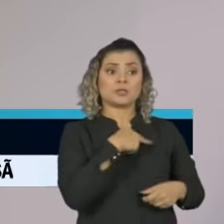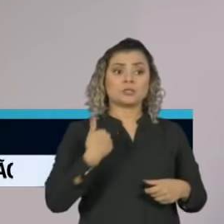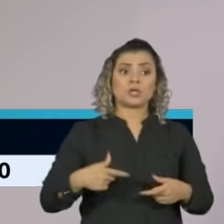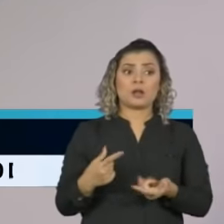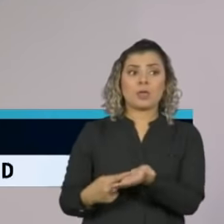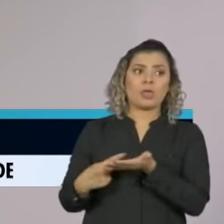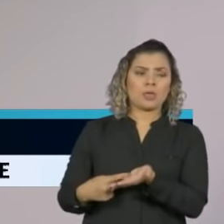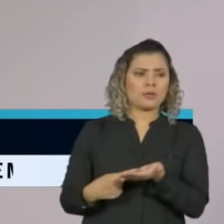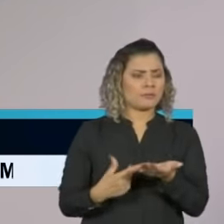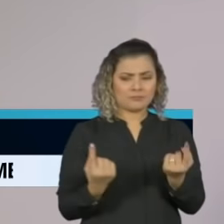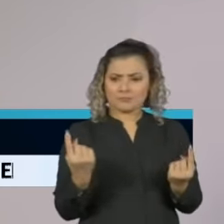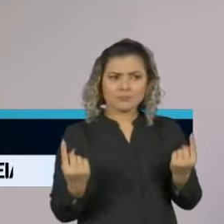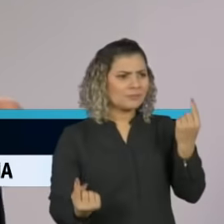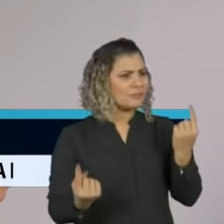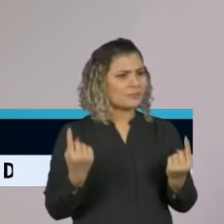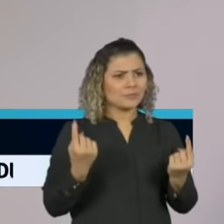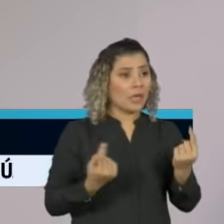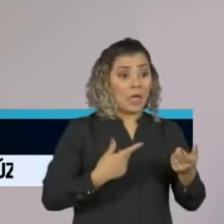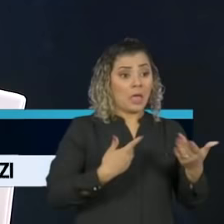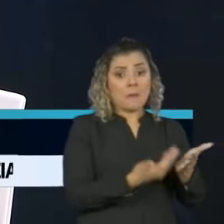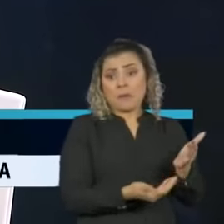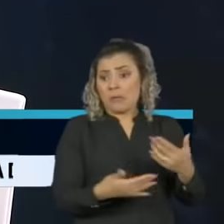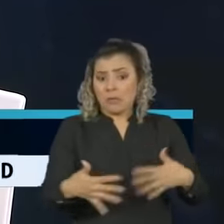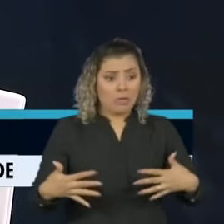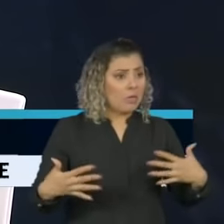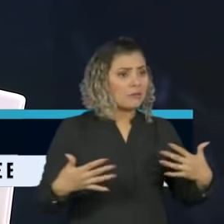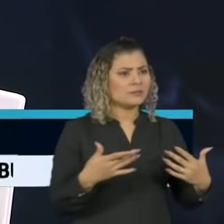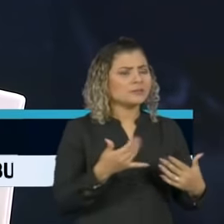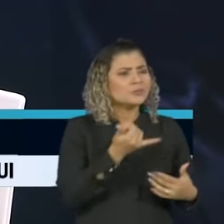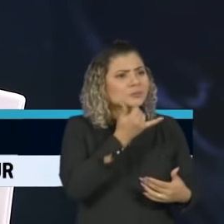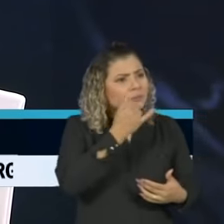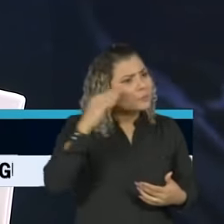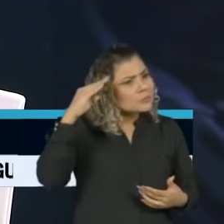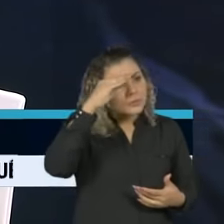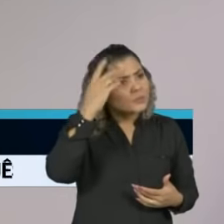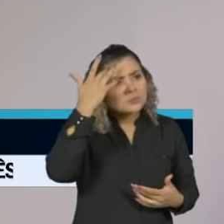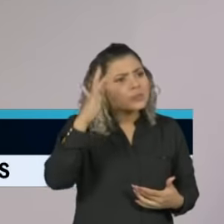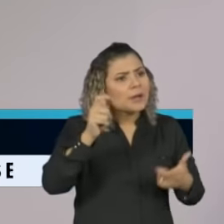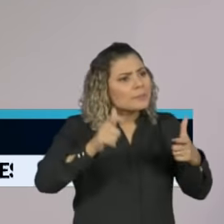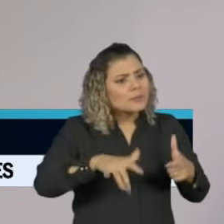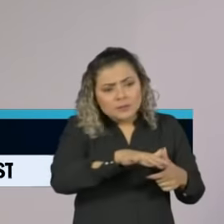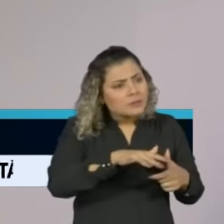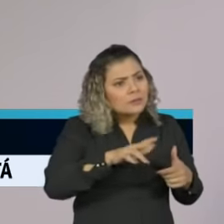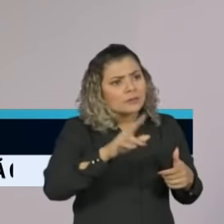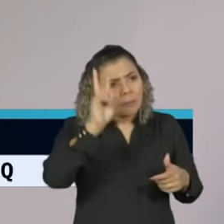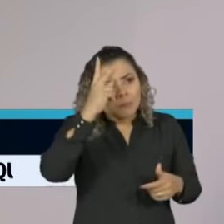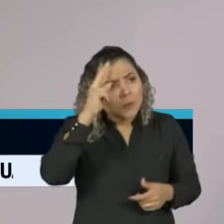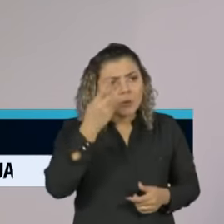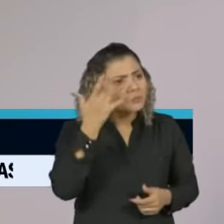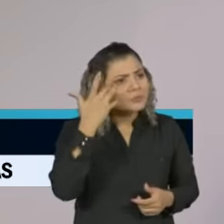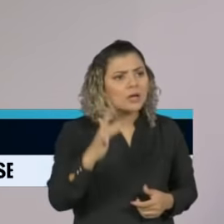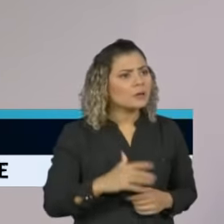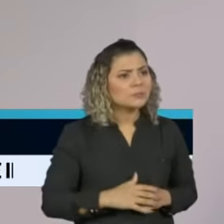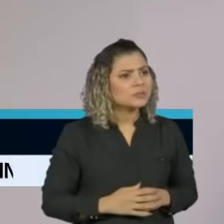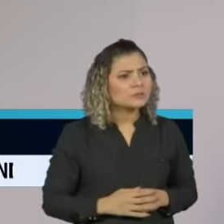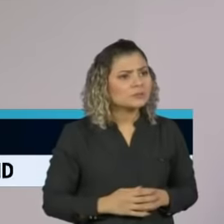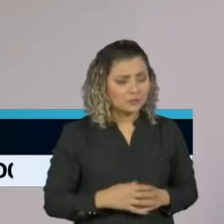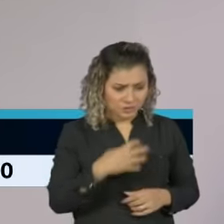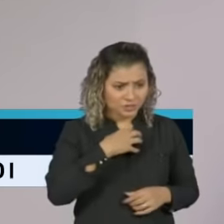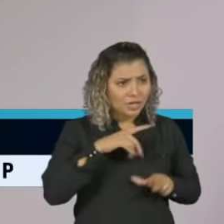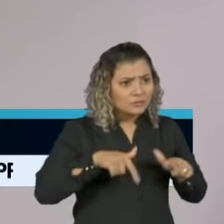não é bem assim, porque eu estou perdendo o mercado. Ele não sabe onde ele está, ele não sabe o que fazer. E, além disso, não tem um